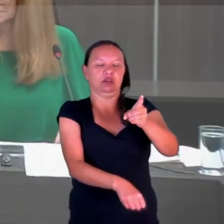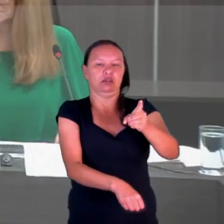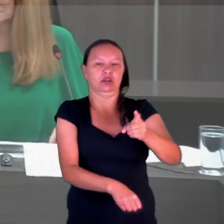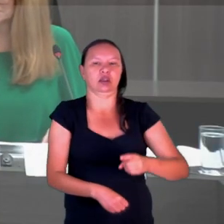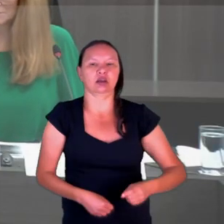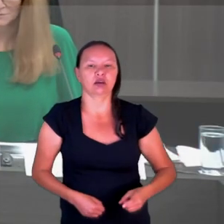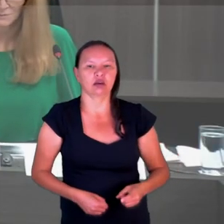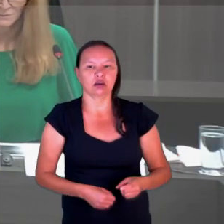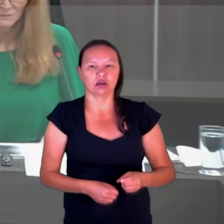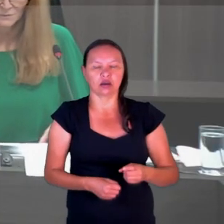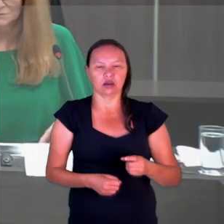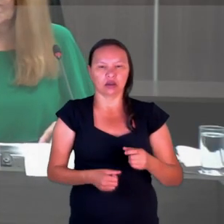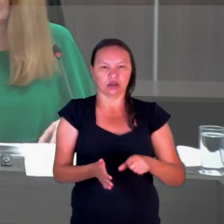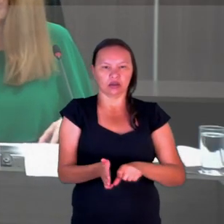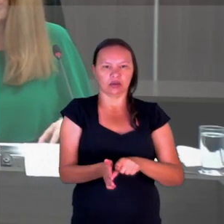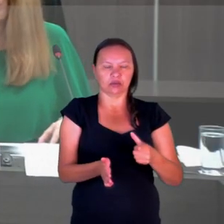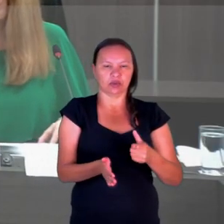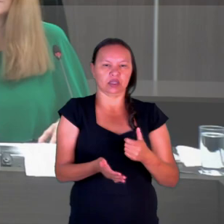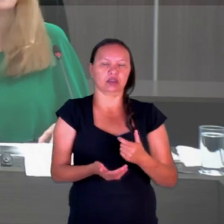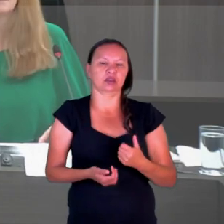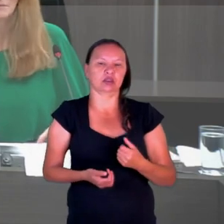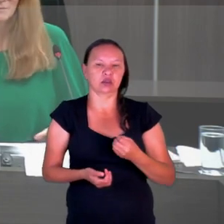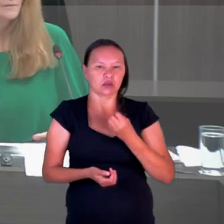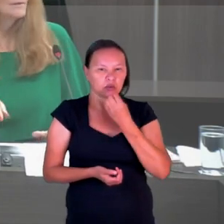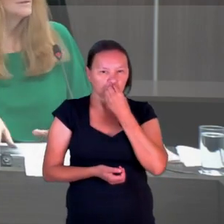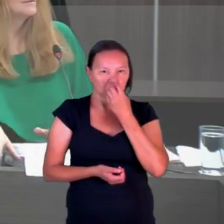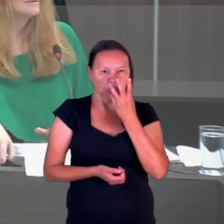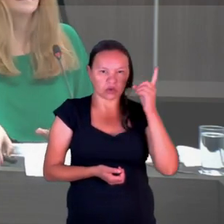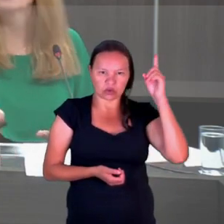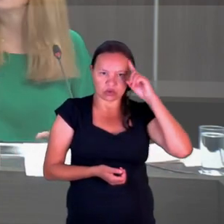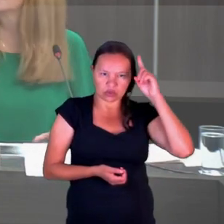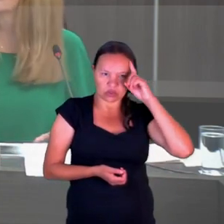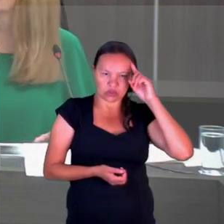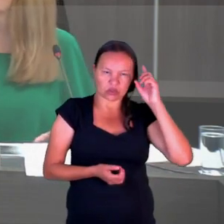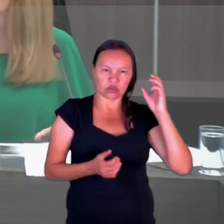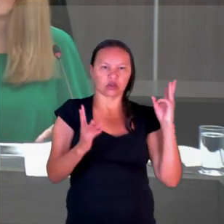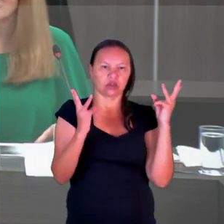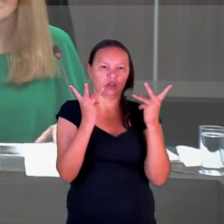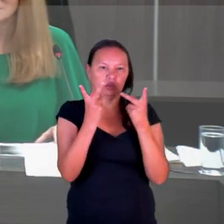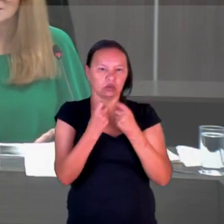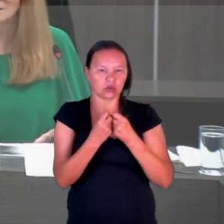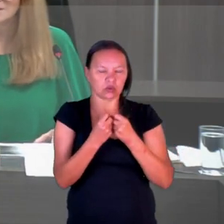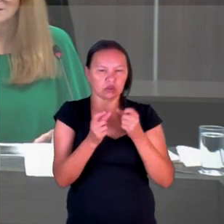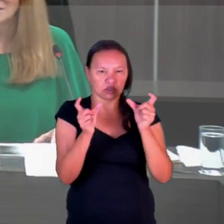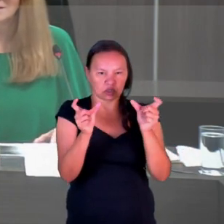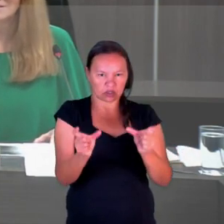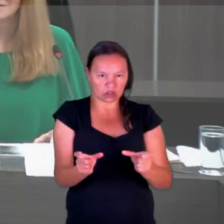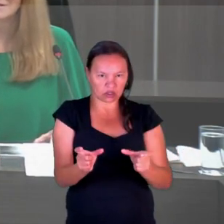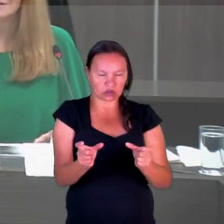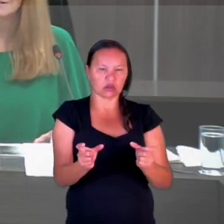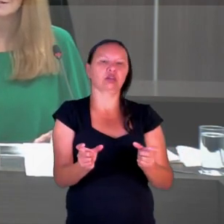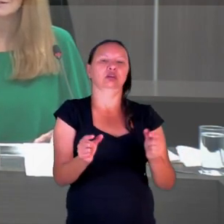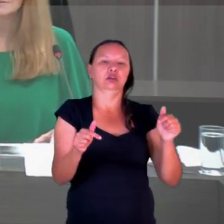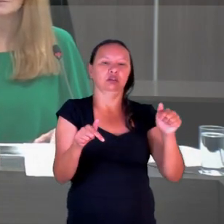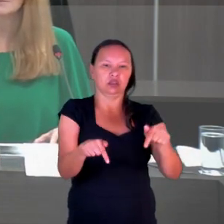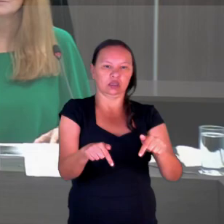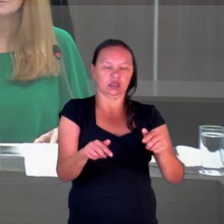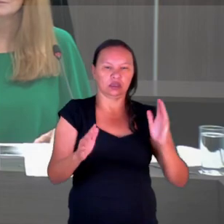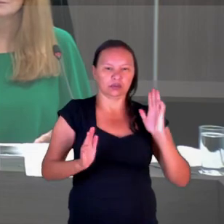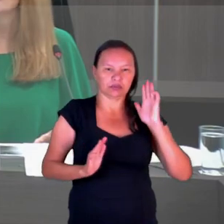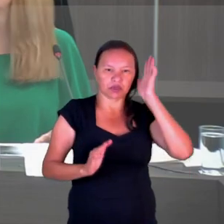Bur mais uma vez Bom dia a todas as pessoas que estão fazendo parte desse